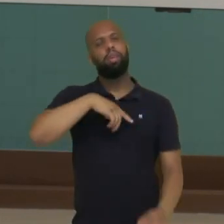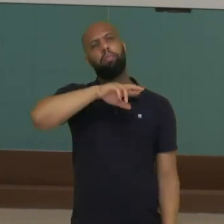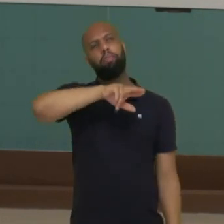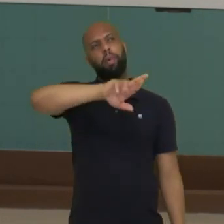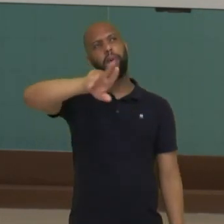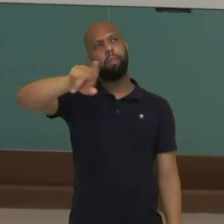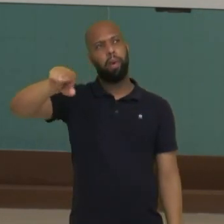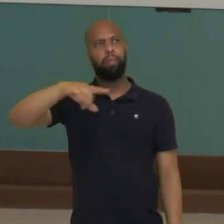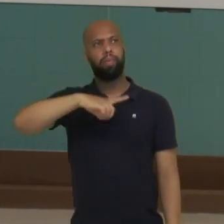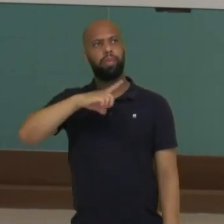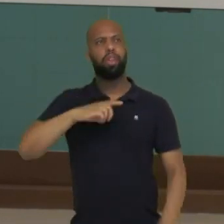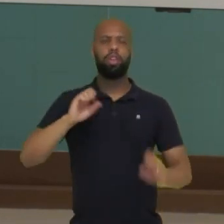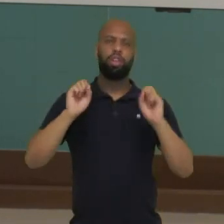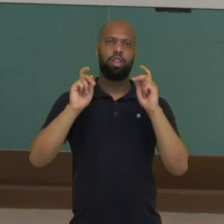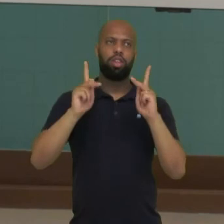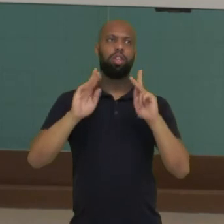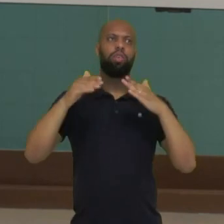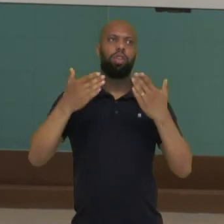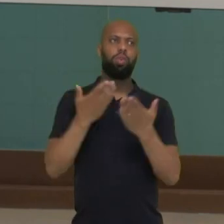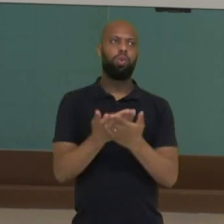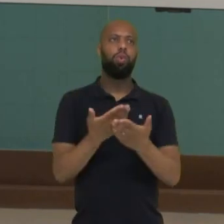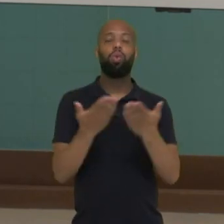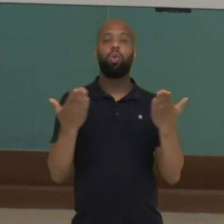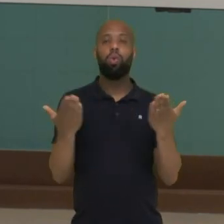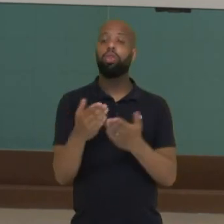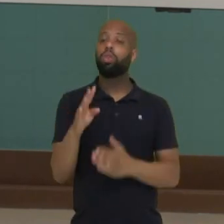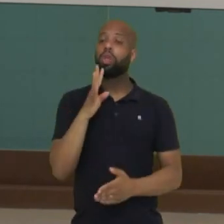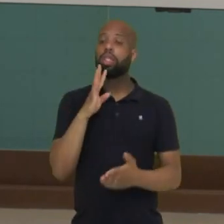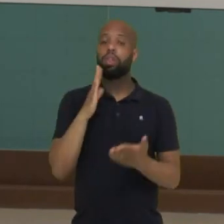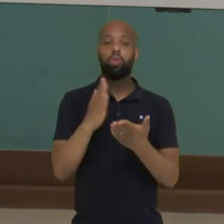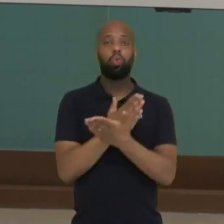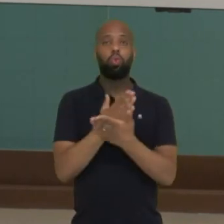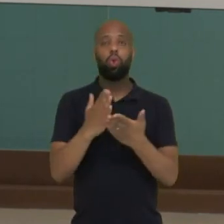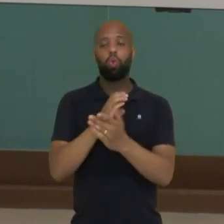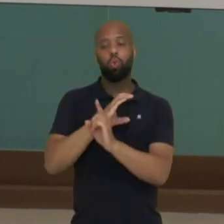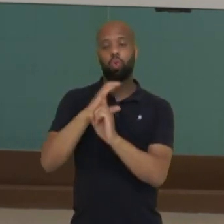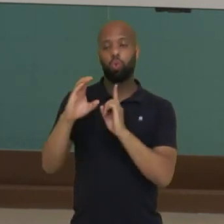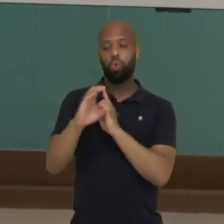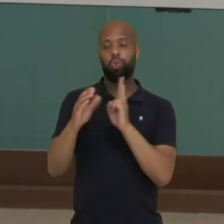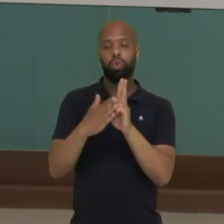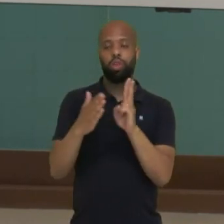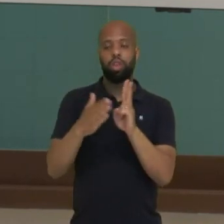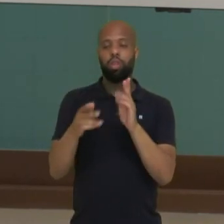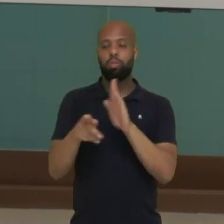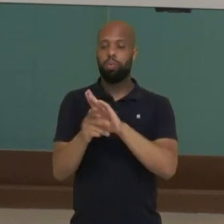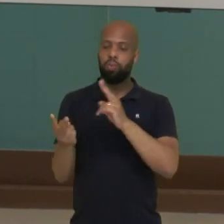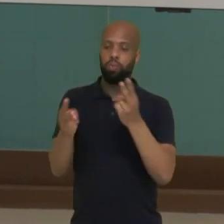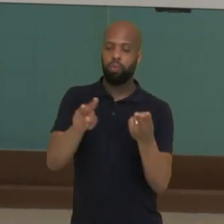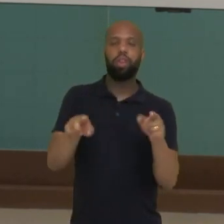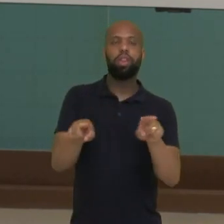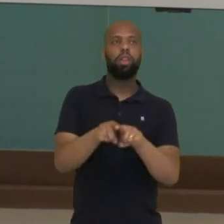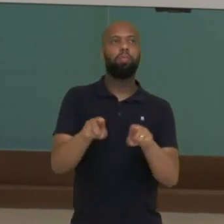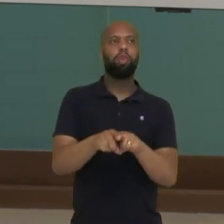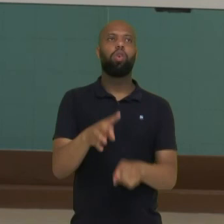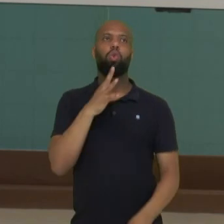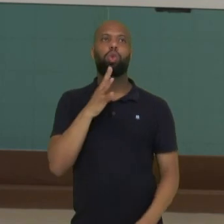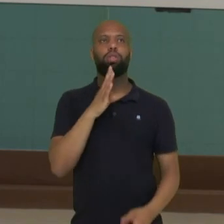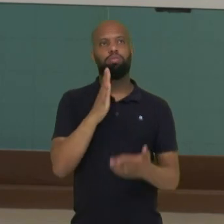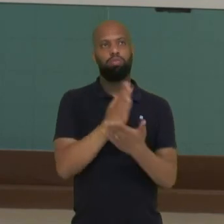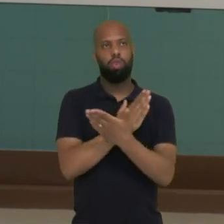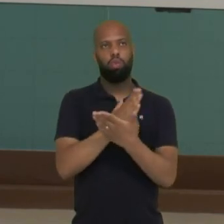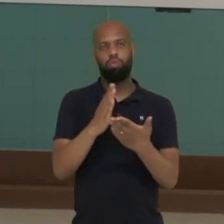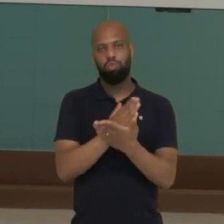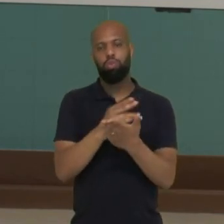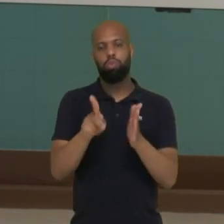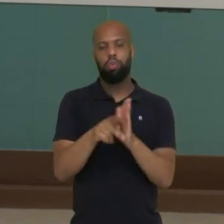riqueza esplendorosa. Bom, nesta aula nós conhecemos alguns rituais indígenas. De passagem, conhecemos o Reto Roqui, ritual